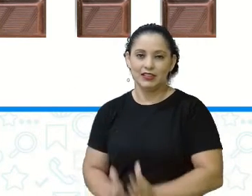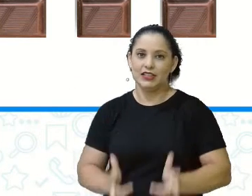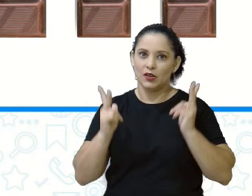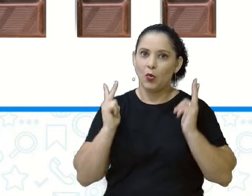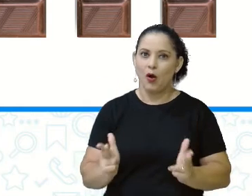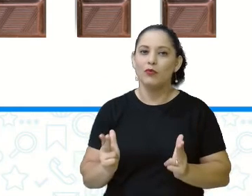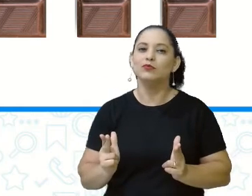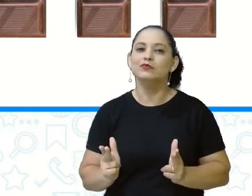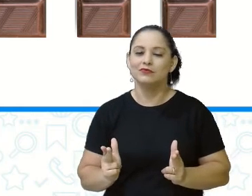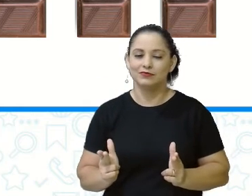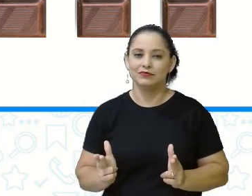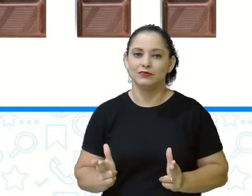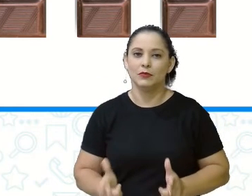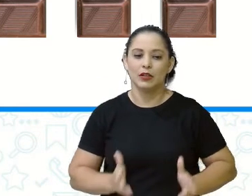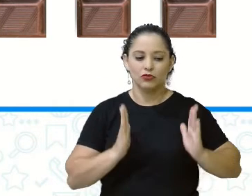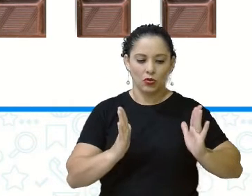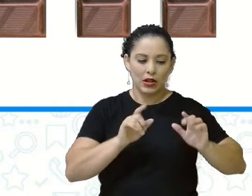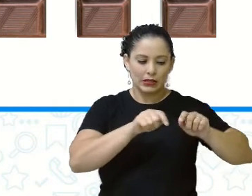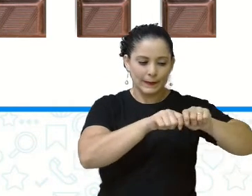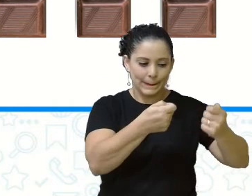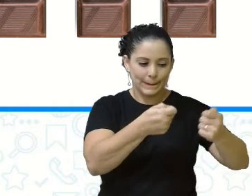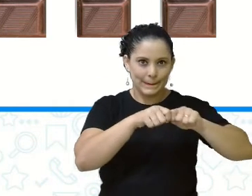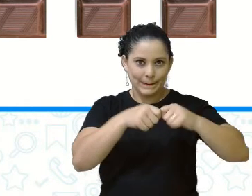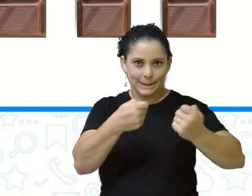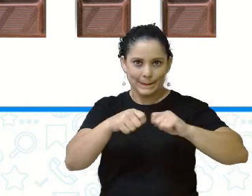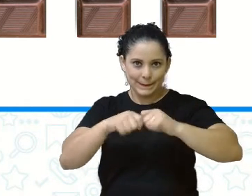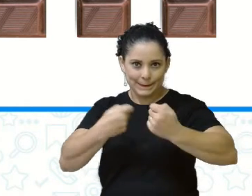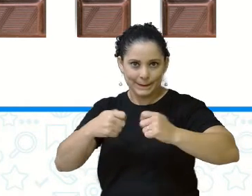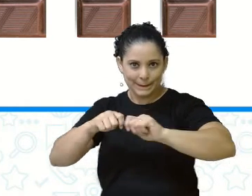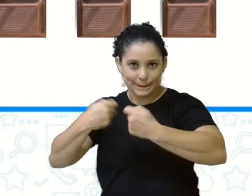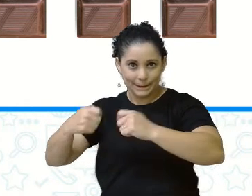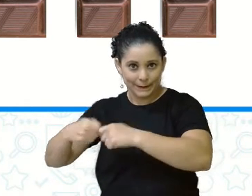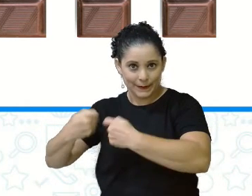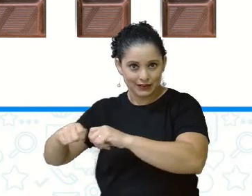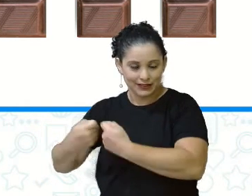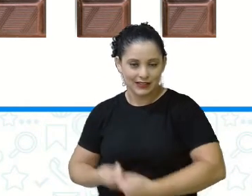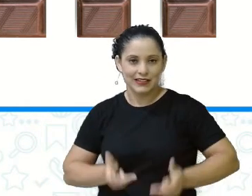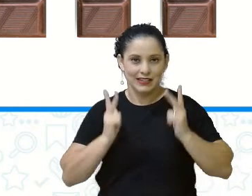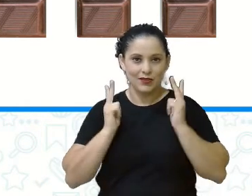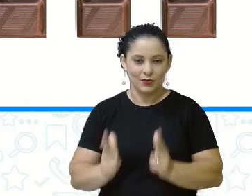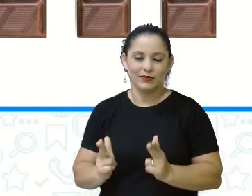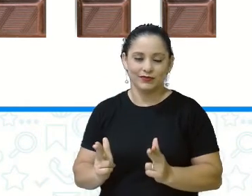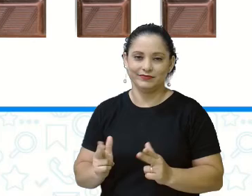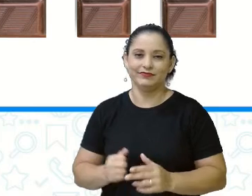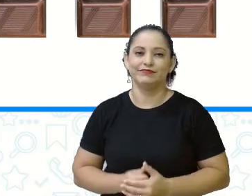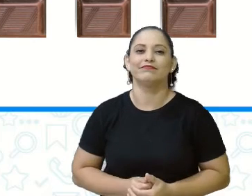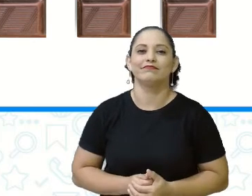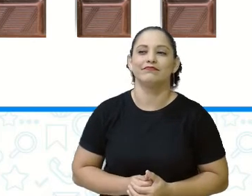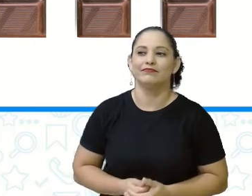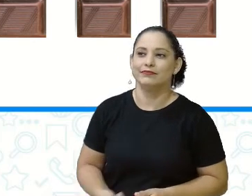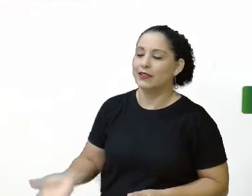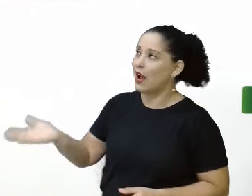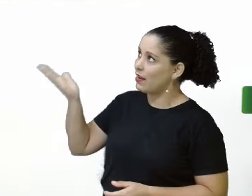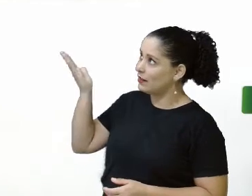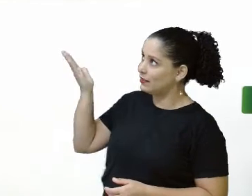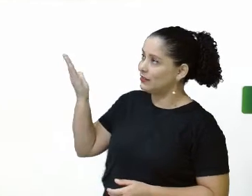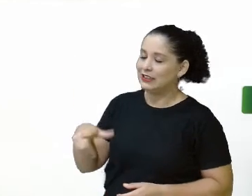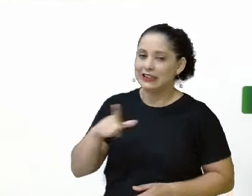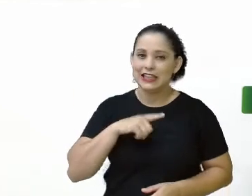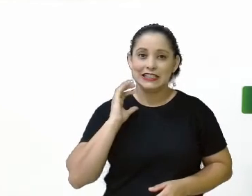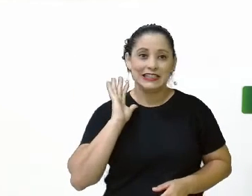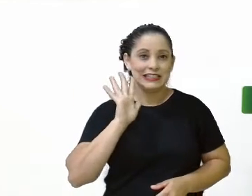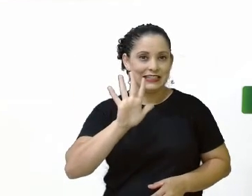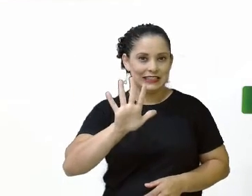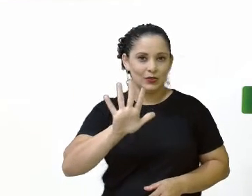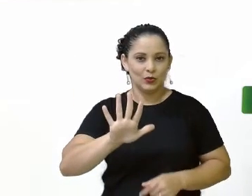Eu reparti a minha barra em partes iguais. Nesse caso, em